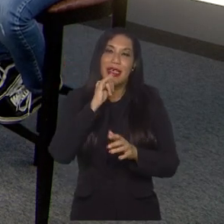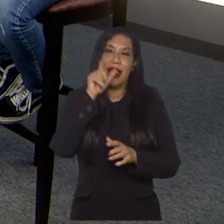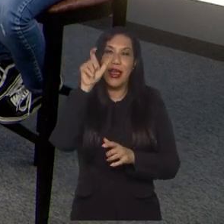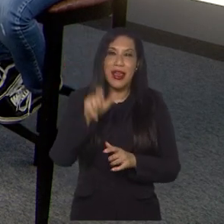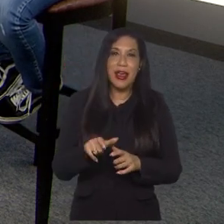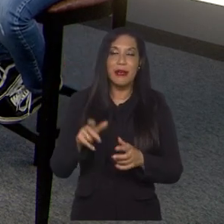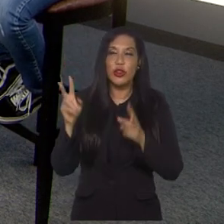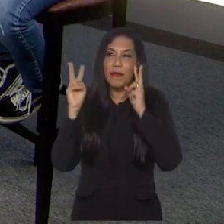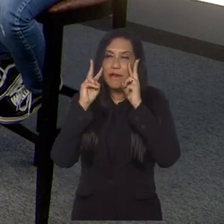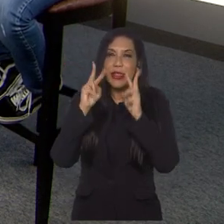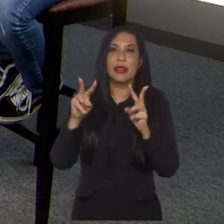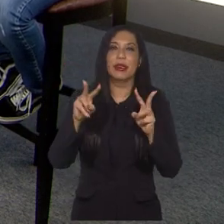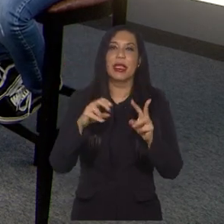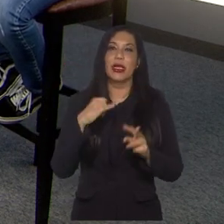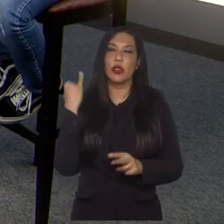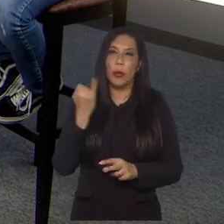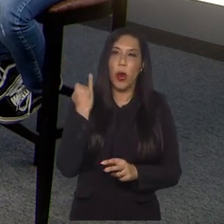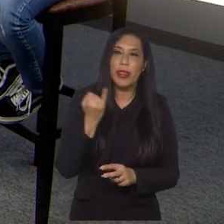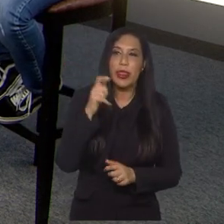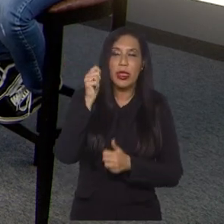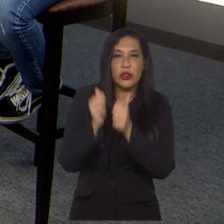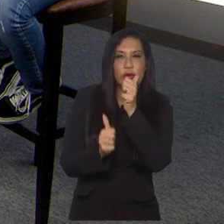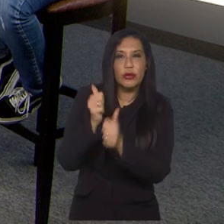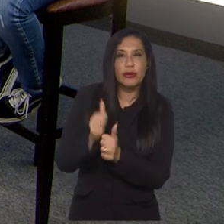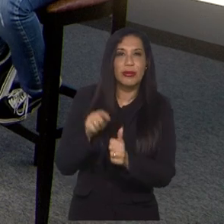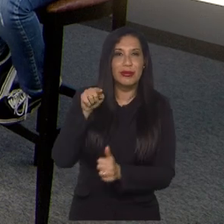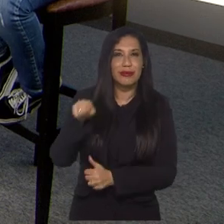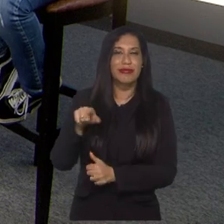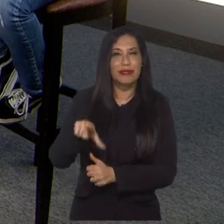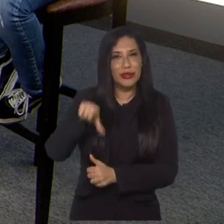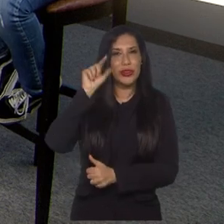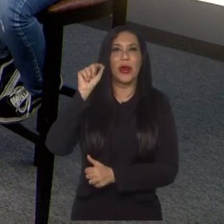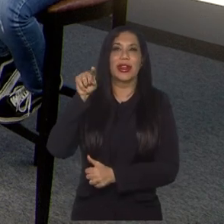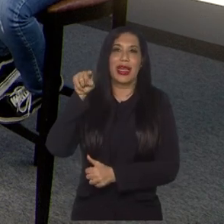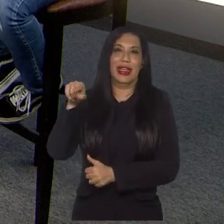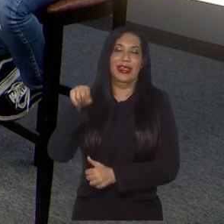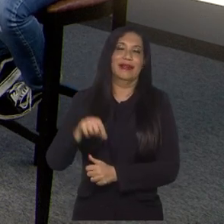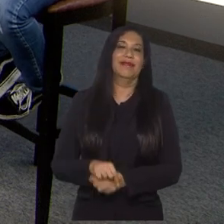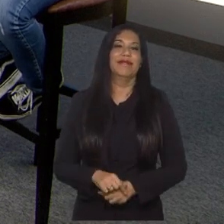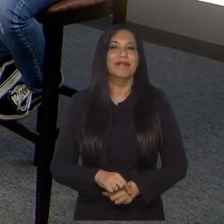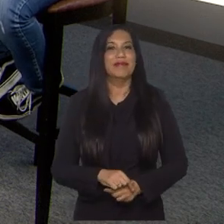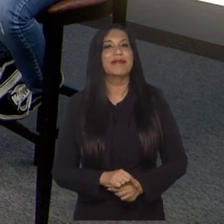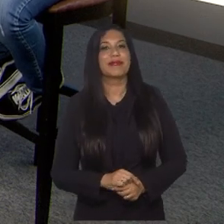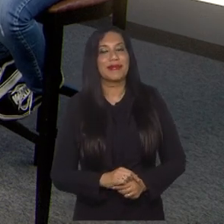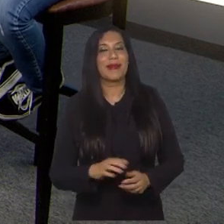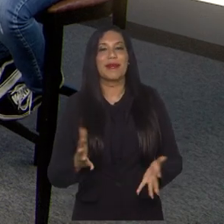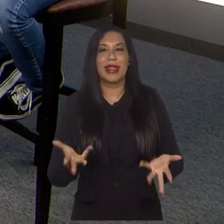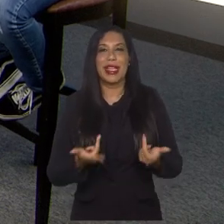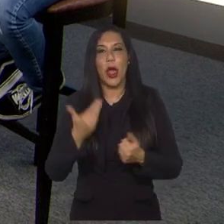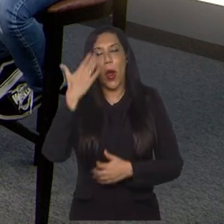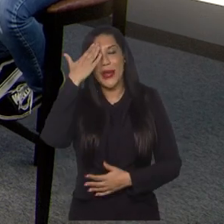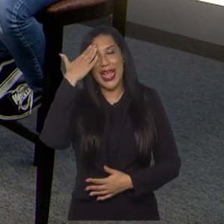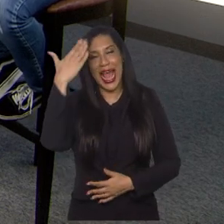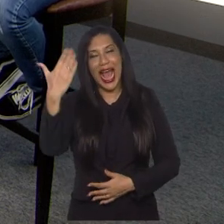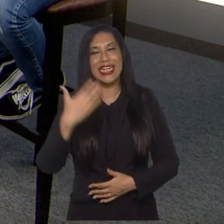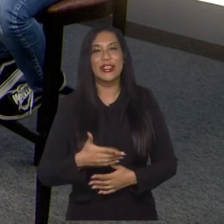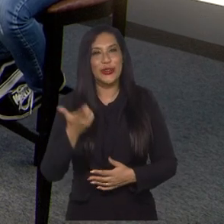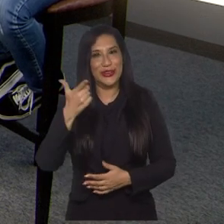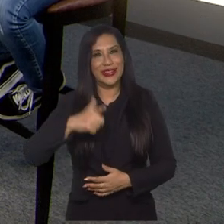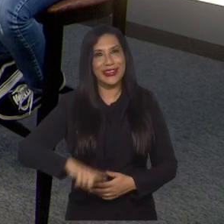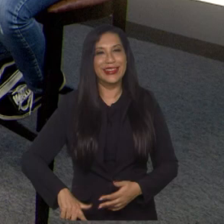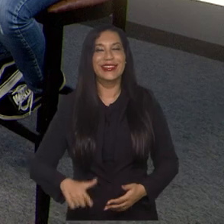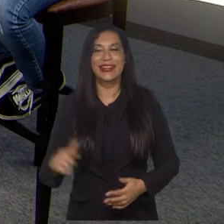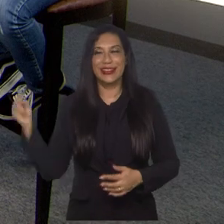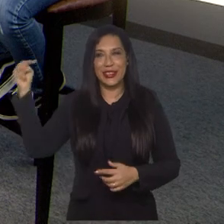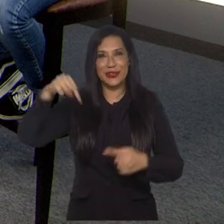de visibilidade, importância no futebol. Não tem como não pensar na bronze. Beleza. Meninas, muito obrigada mais uma vez